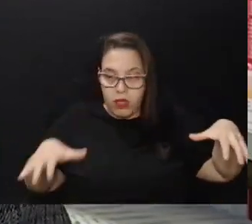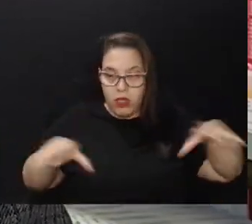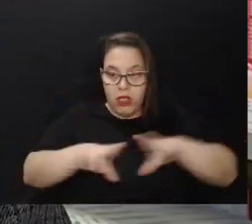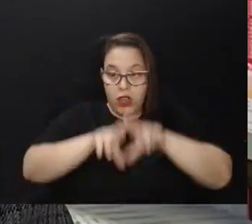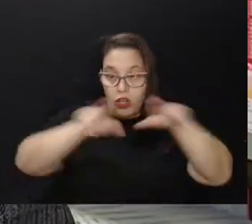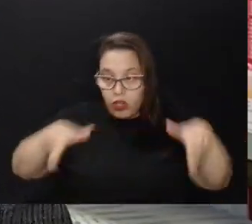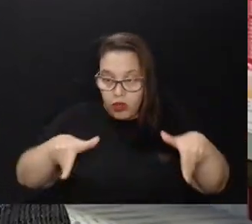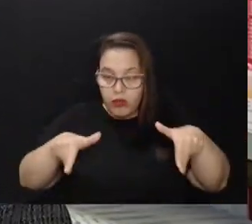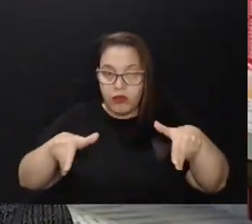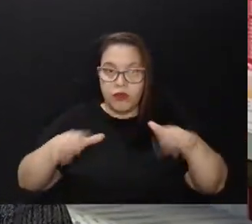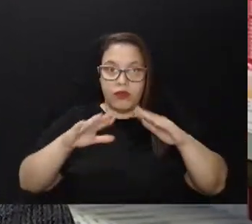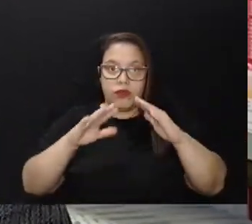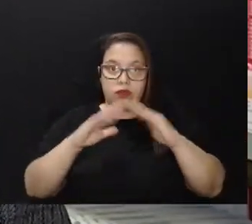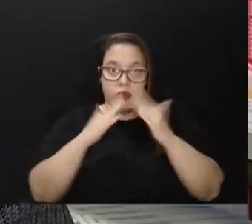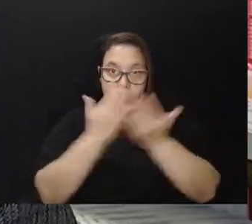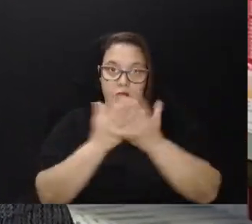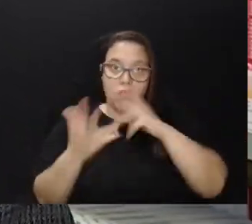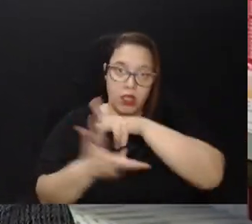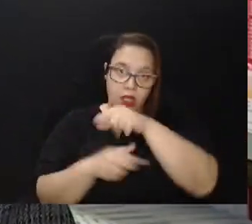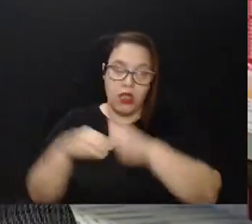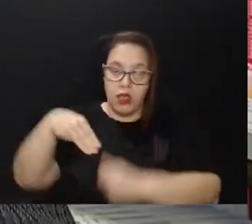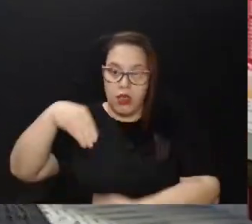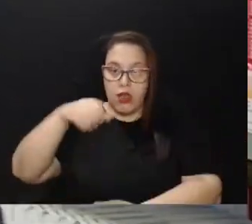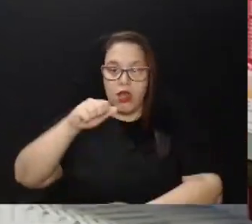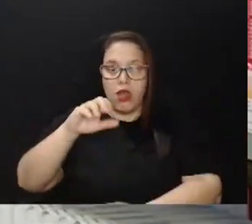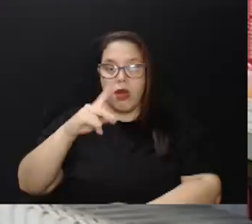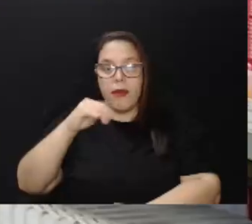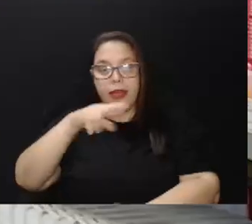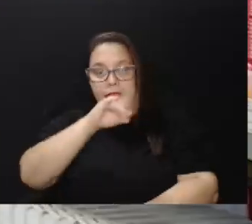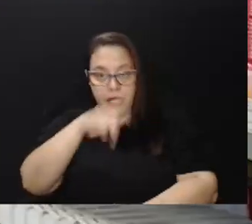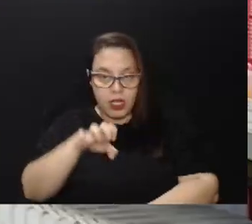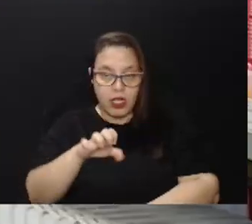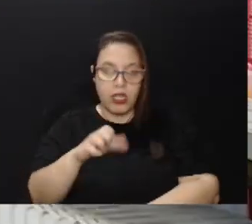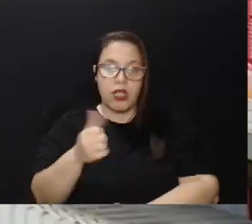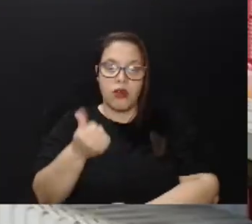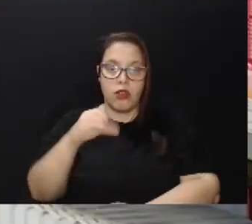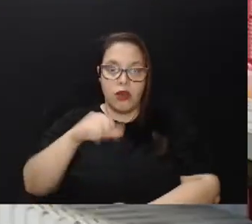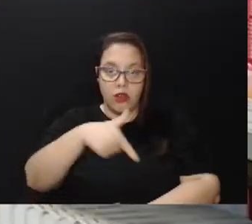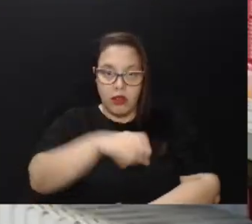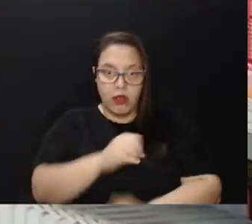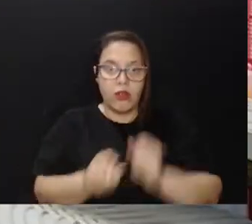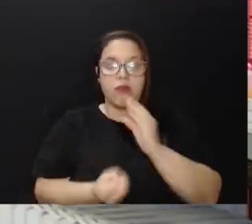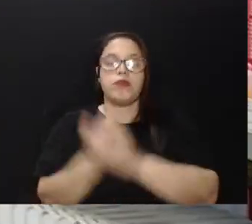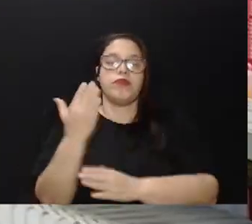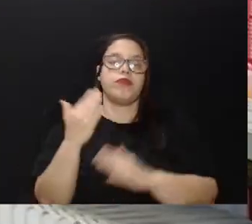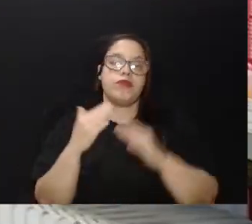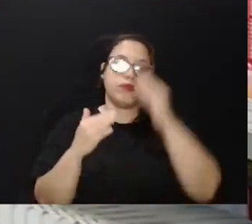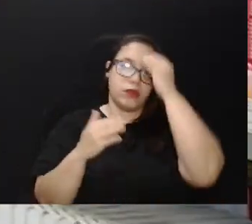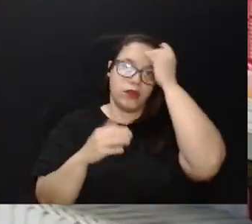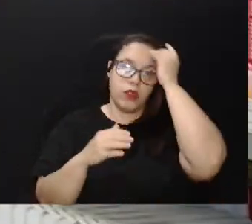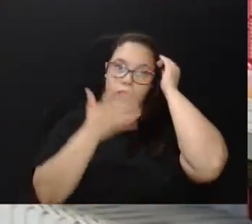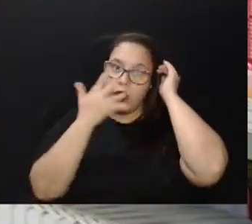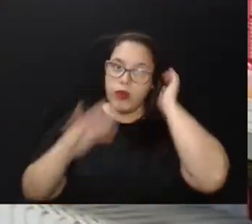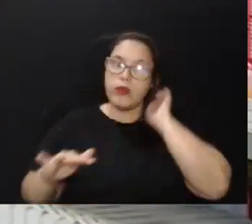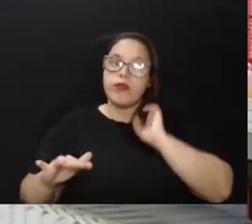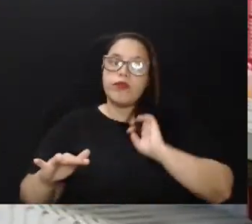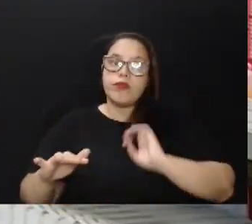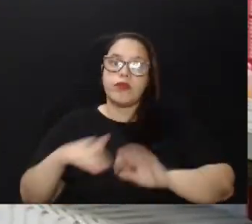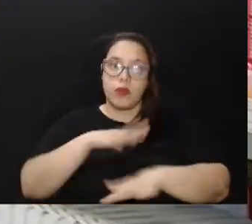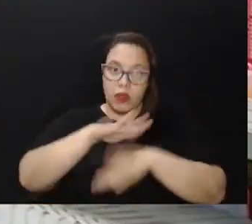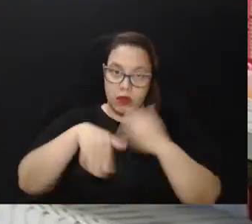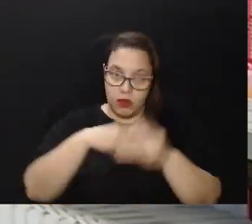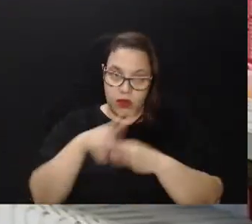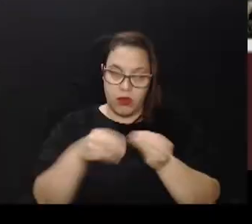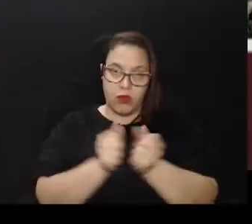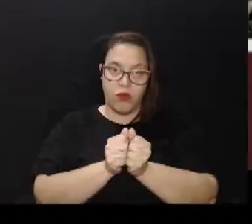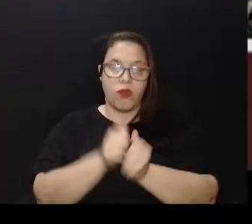Colégio Mackenzie, em 1870, surge a partir de classes infantis mistas, né? De meninos com